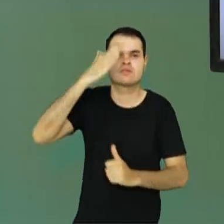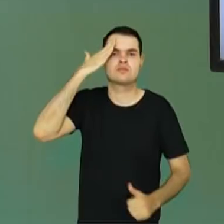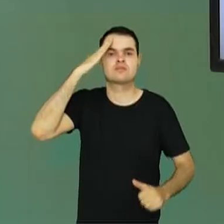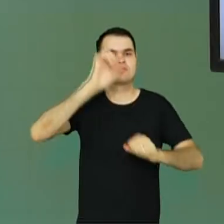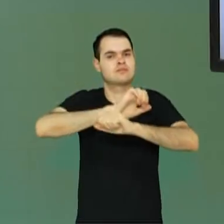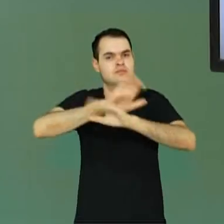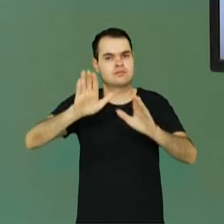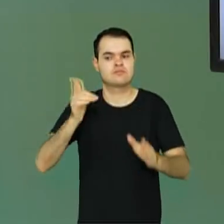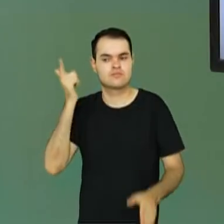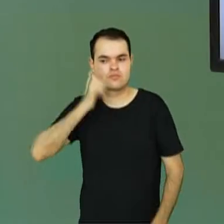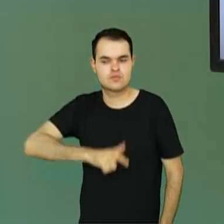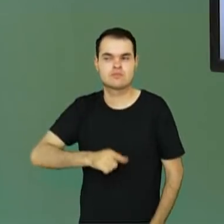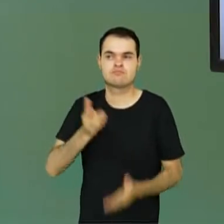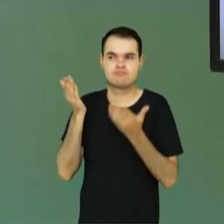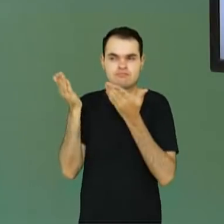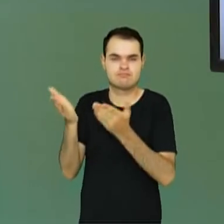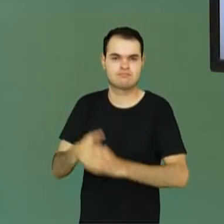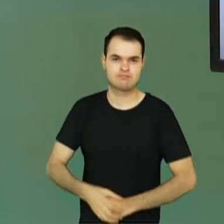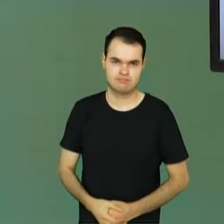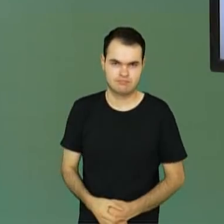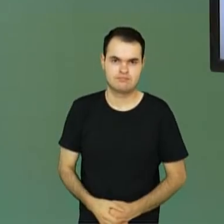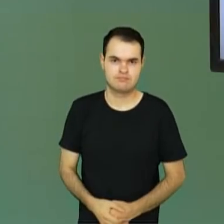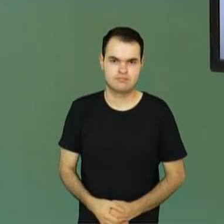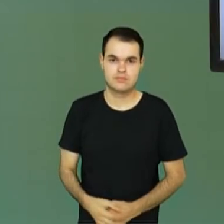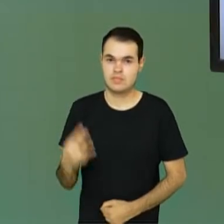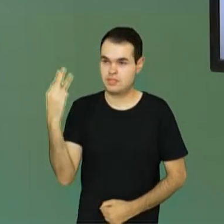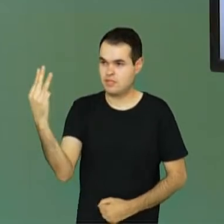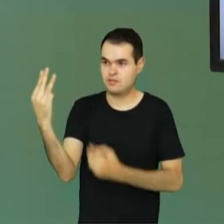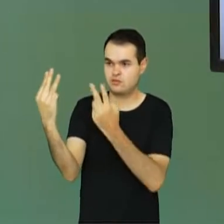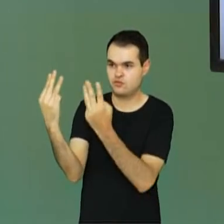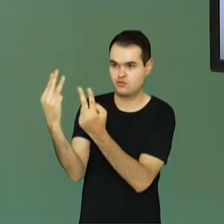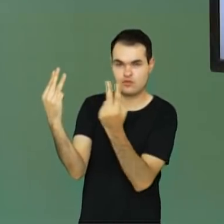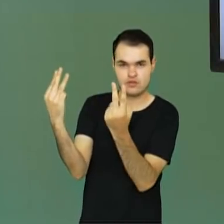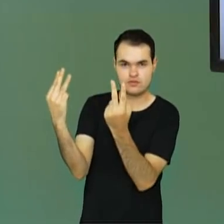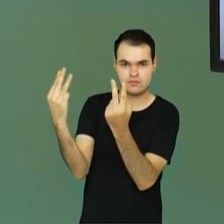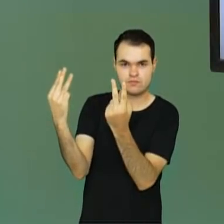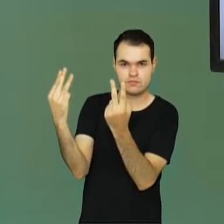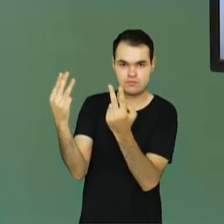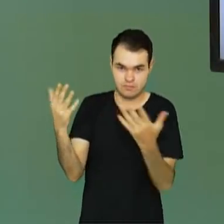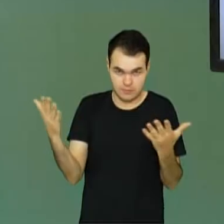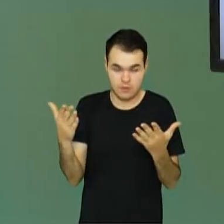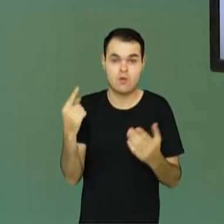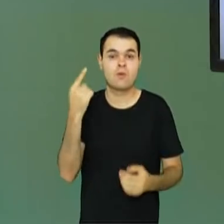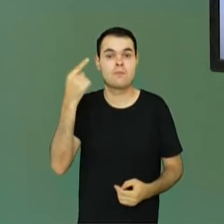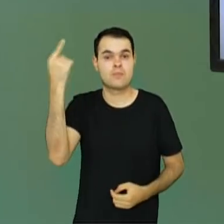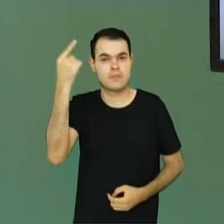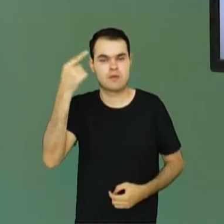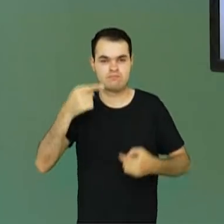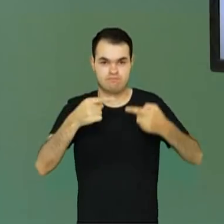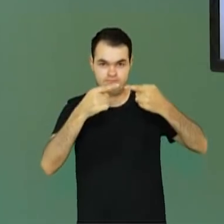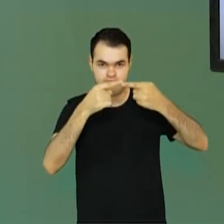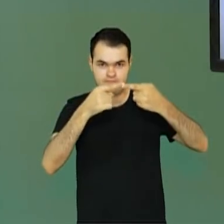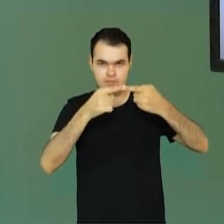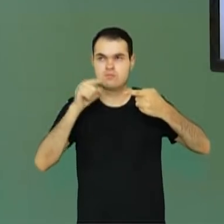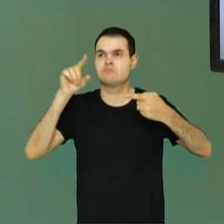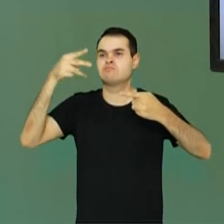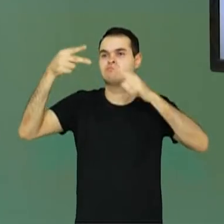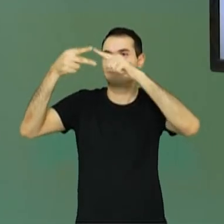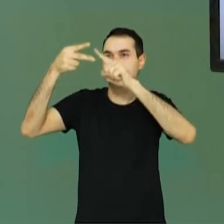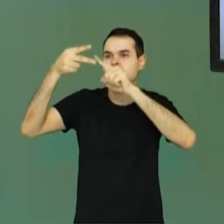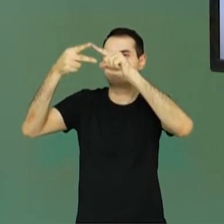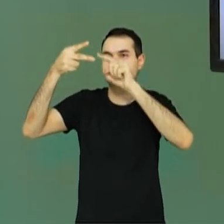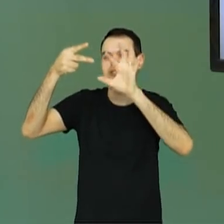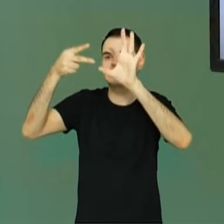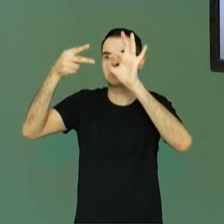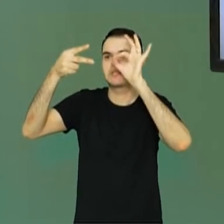para chegar nela, para chegar no 3 e 2. Então vamos recuperar os passos? Ó. Primeiro eu escolhi uma equação. A